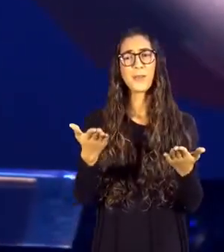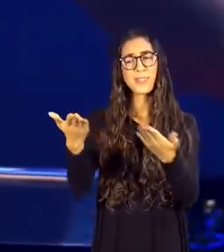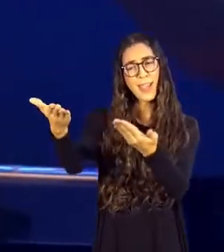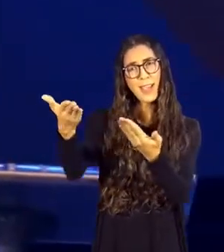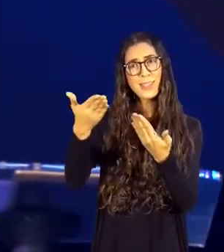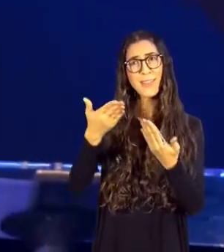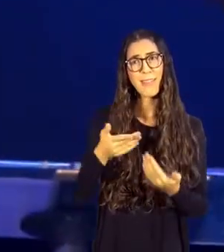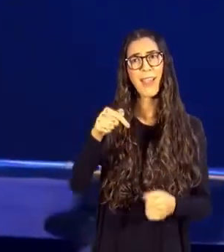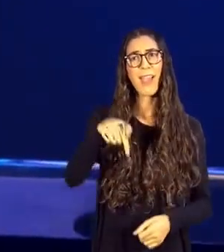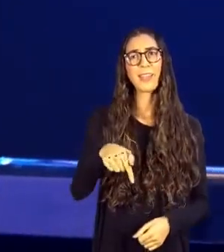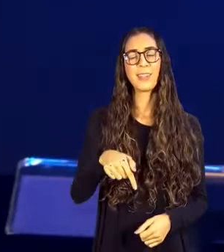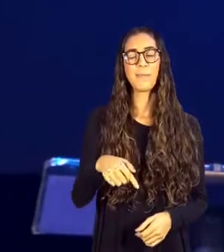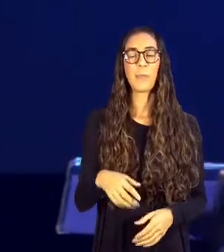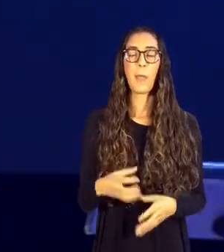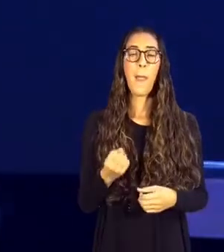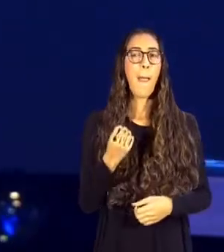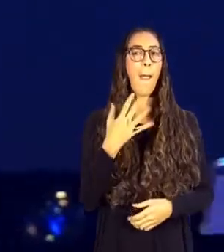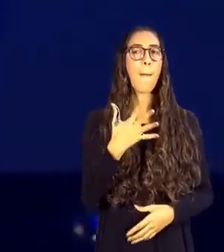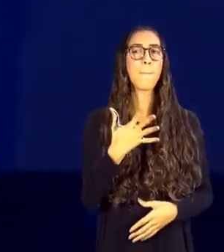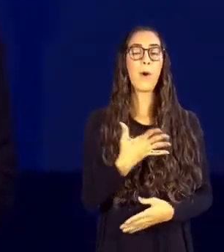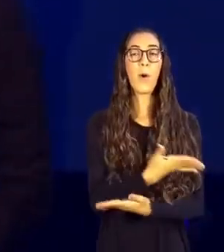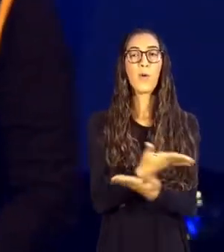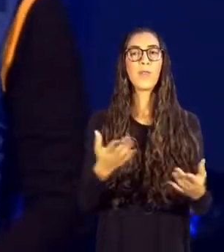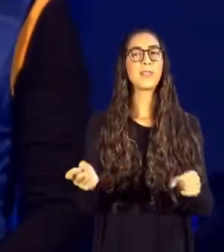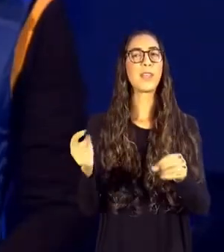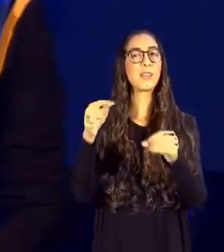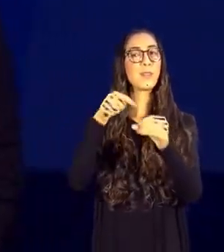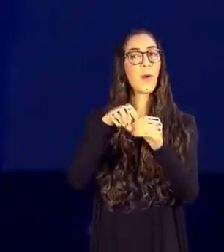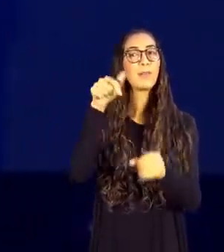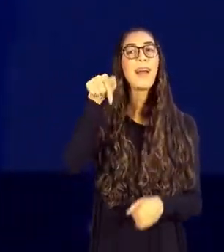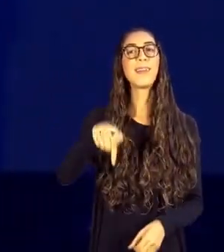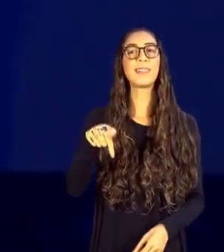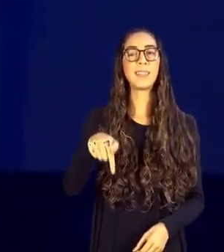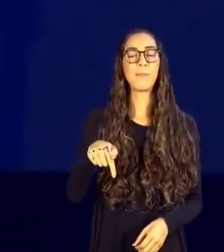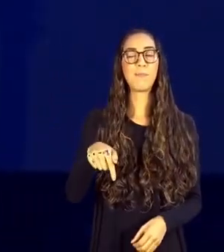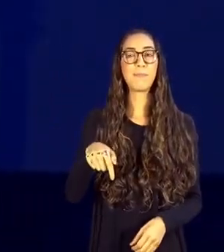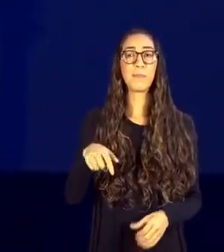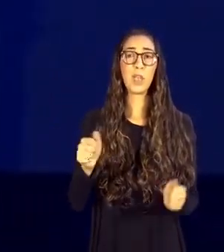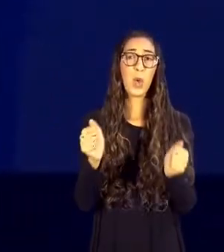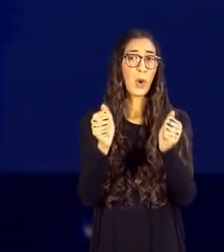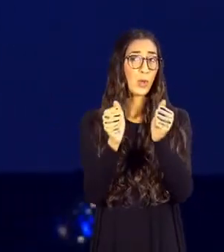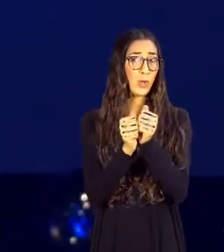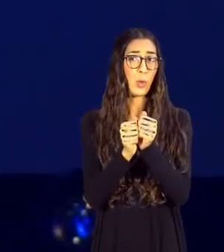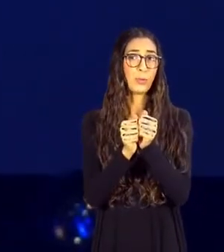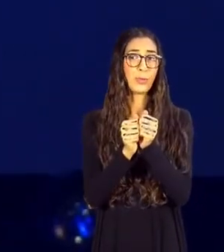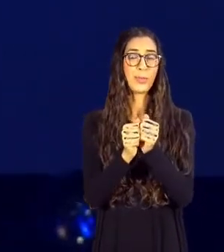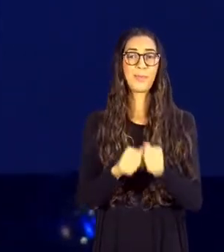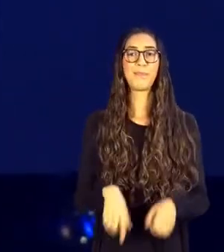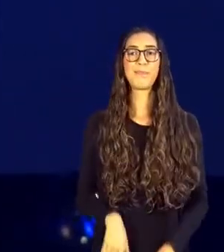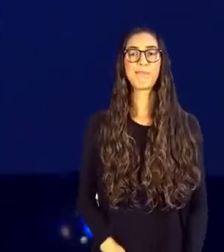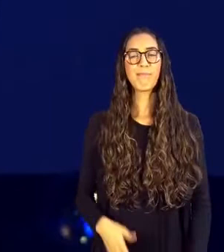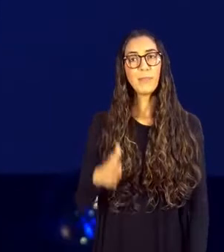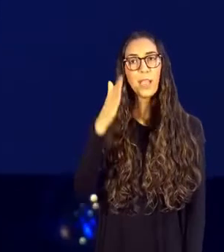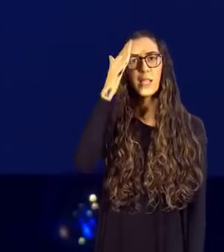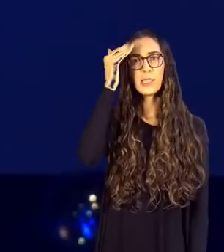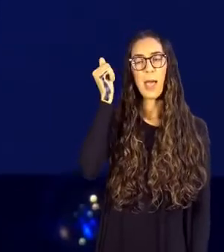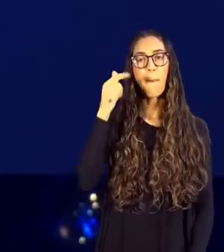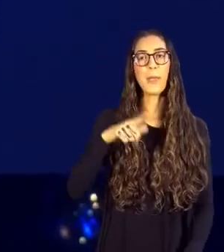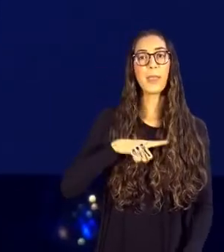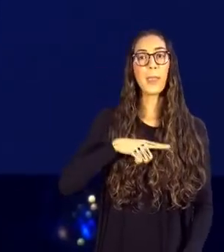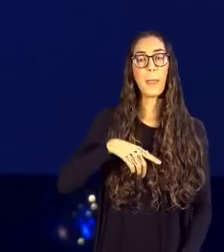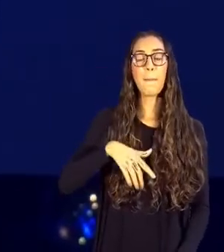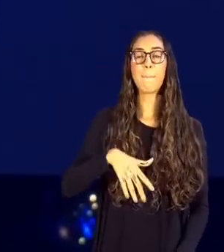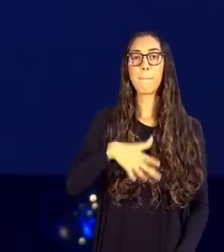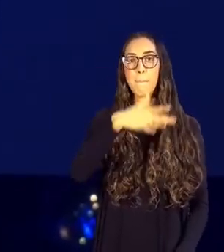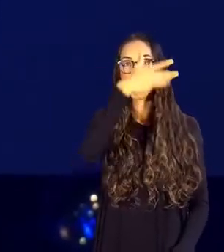muito bom ter você de volta, estarmos juntos, mesmo com essa situação. E sabe, muita gente tem enfrentado